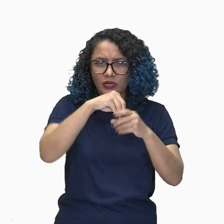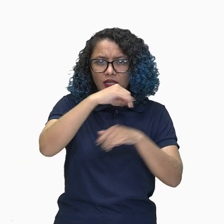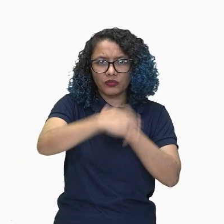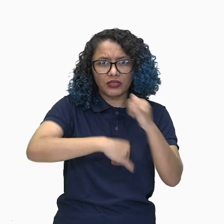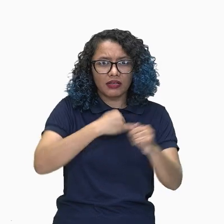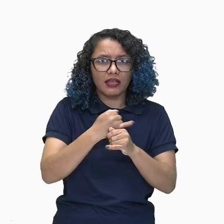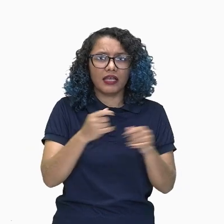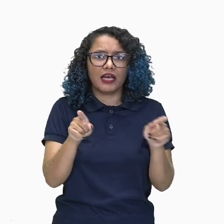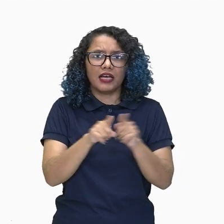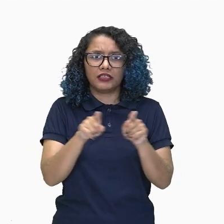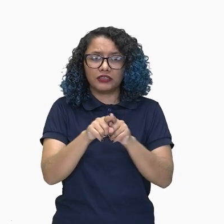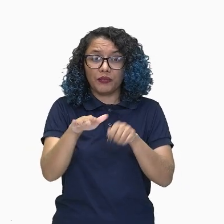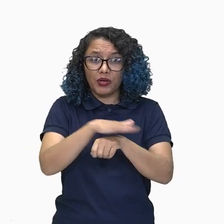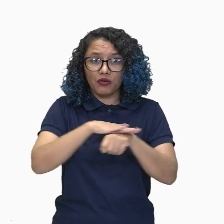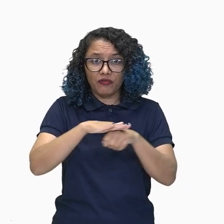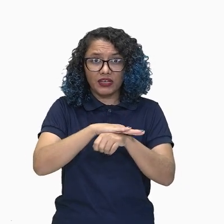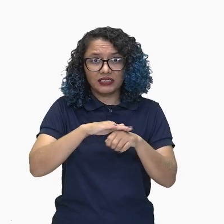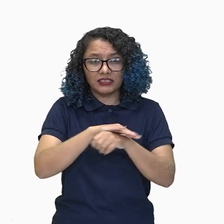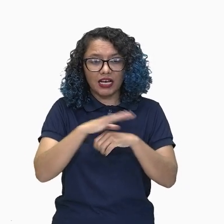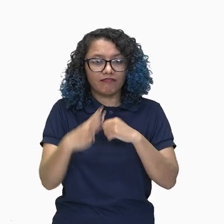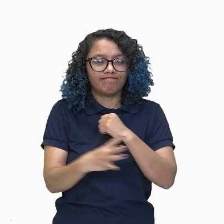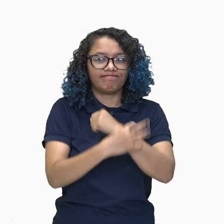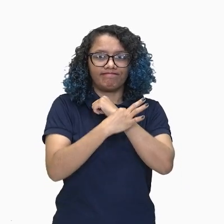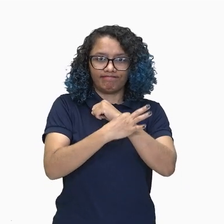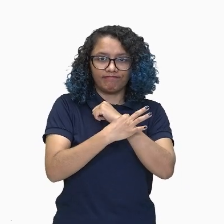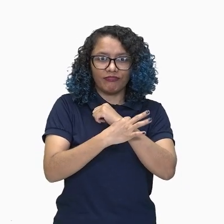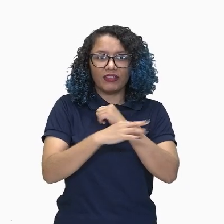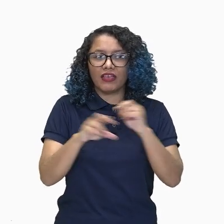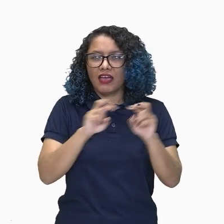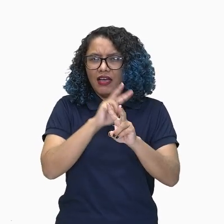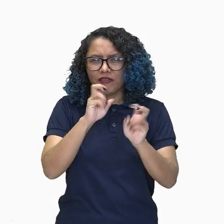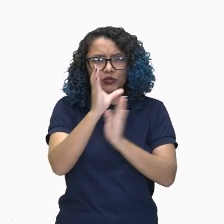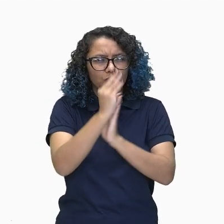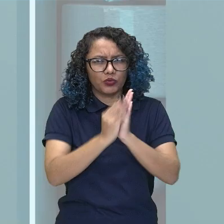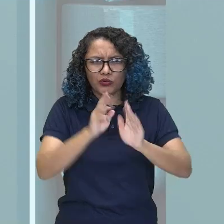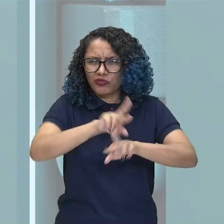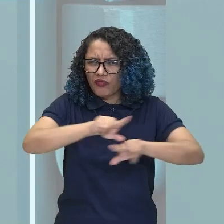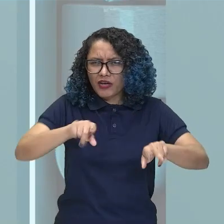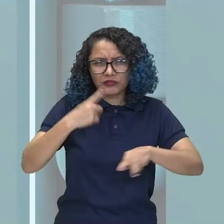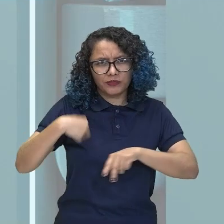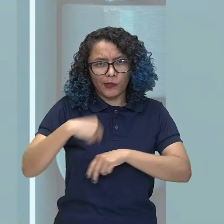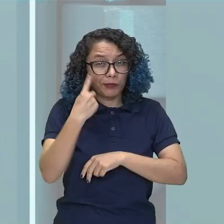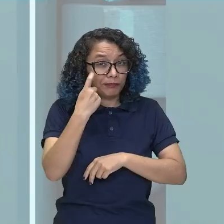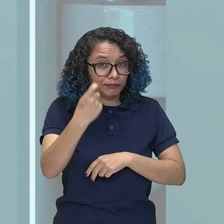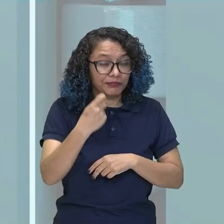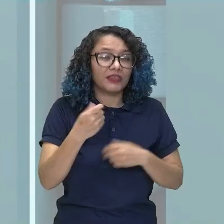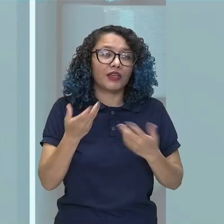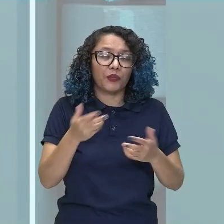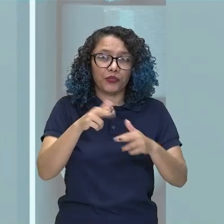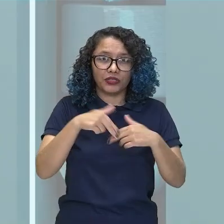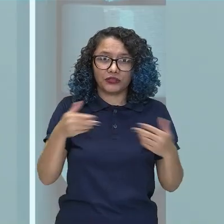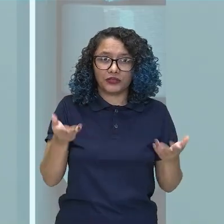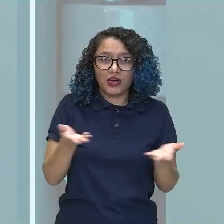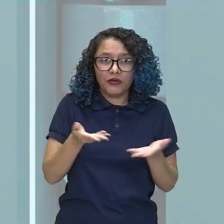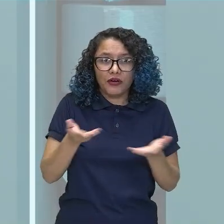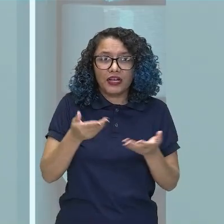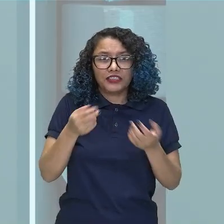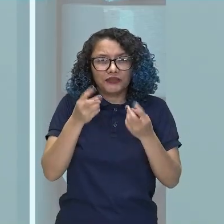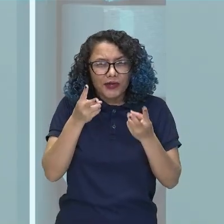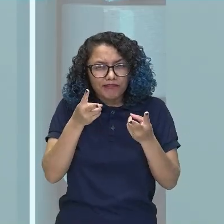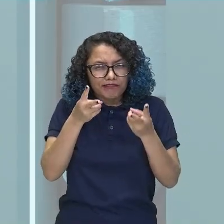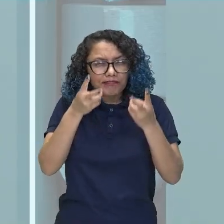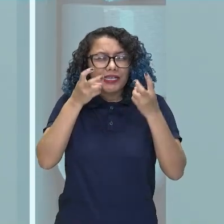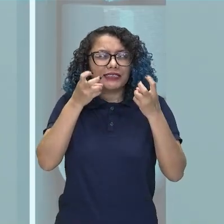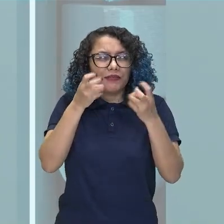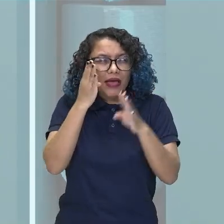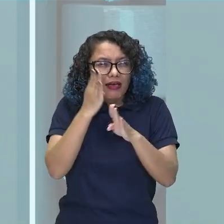sobre os assuntos que nos interessam. Então, perceba que nesse momento nós vamos aprender a visualizar,